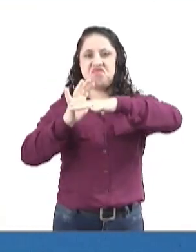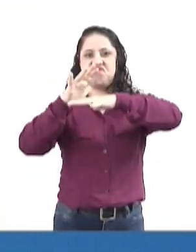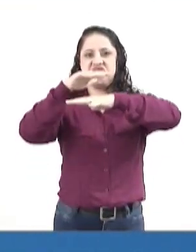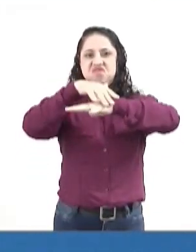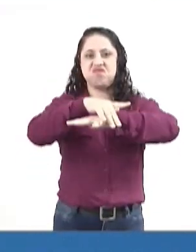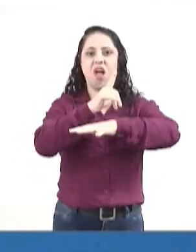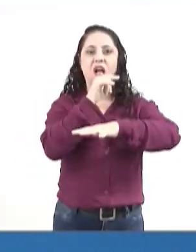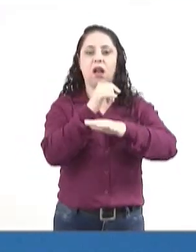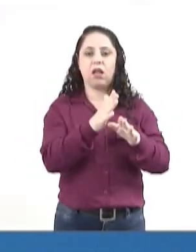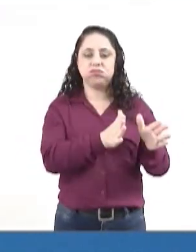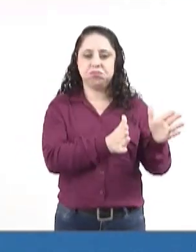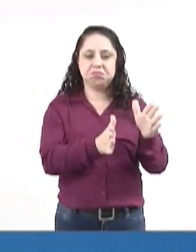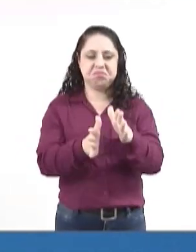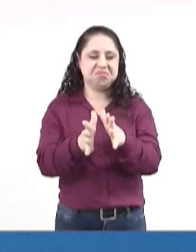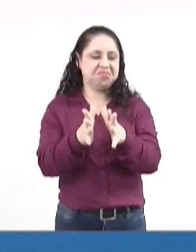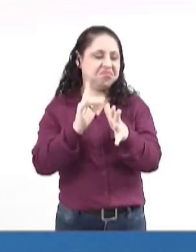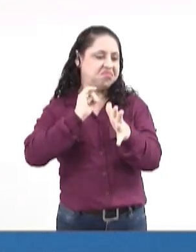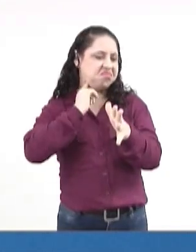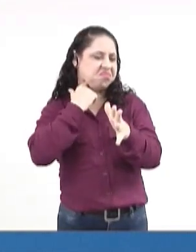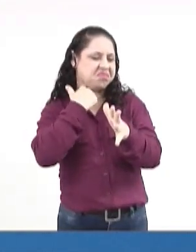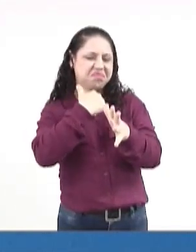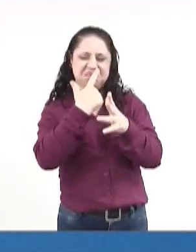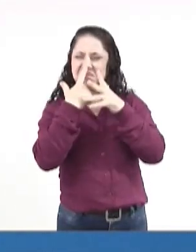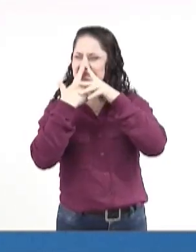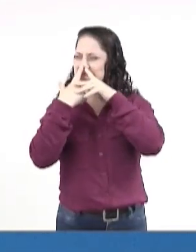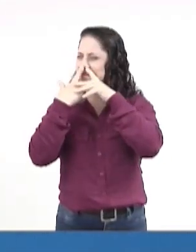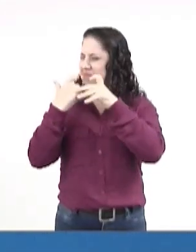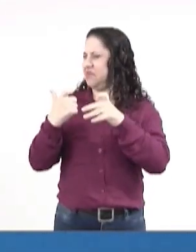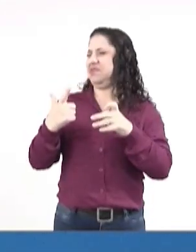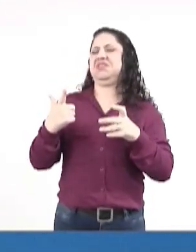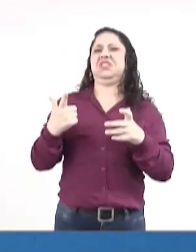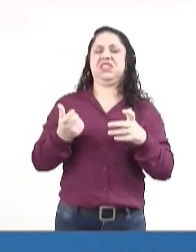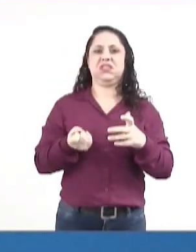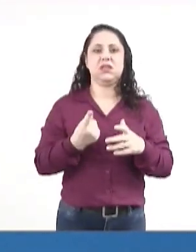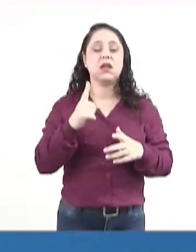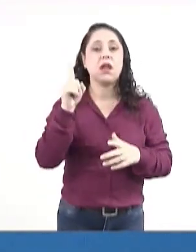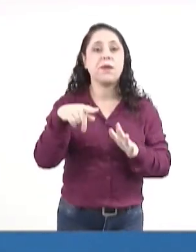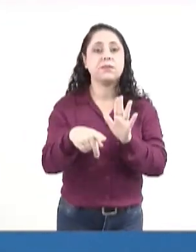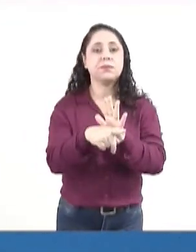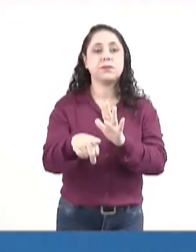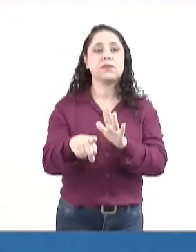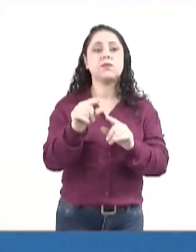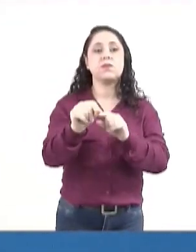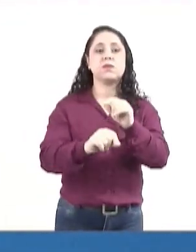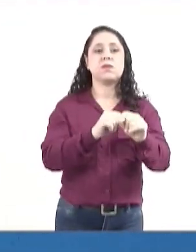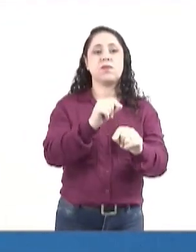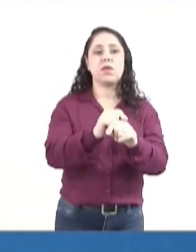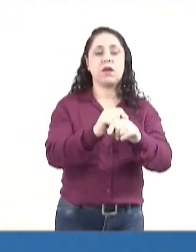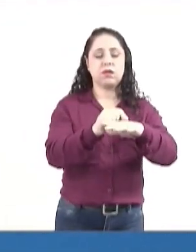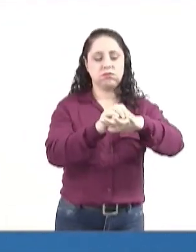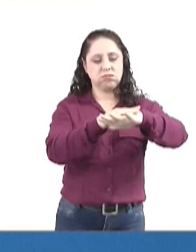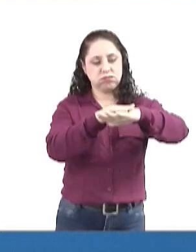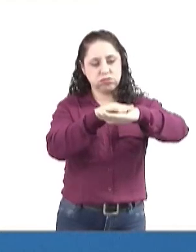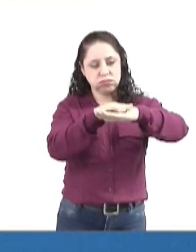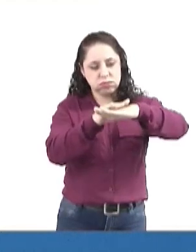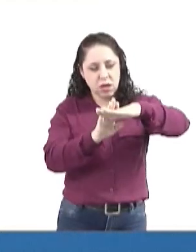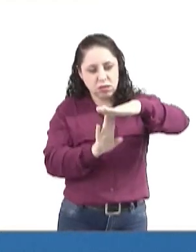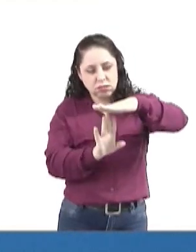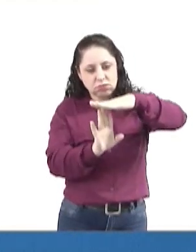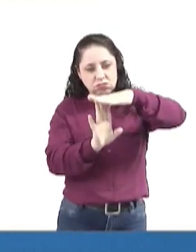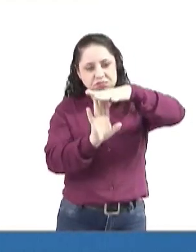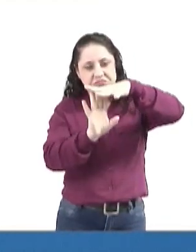ao curso d'água, que apresenta forte odor fétido através de uma saliência na tampa de uma